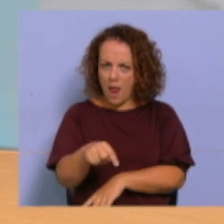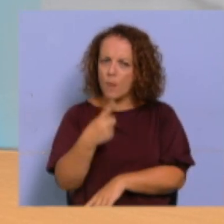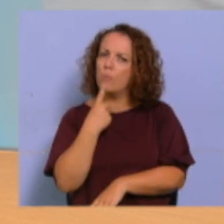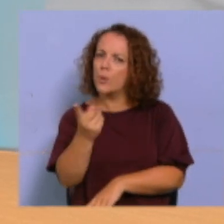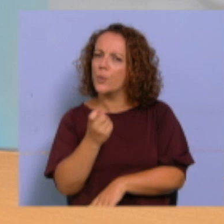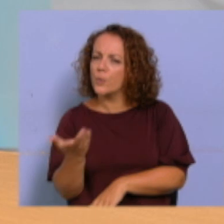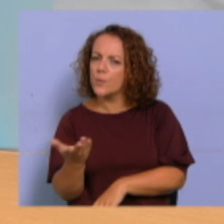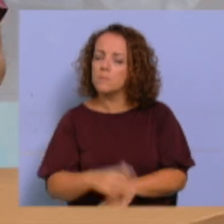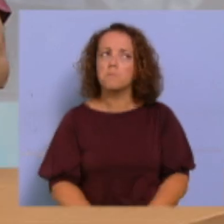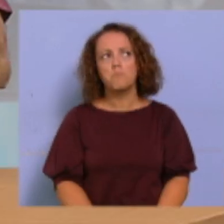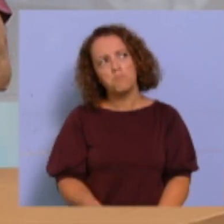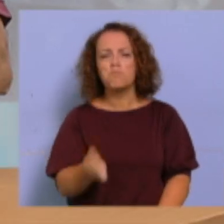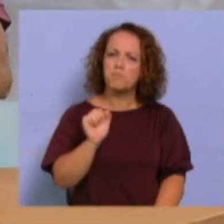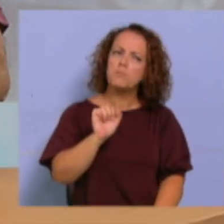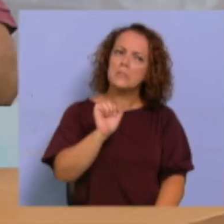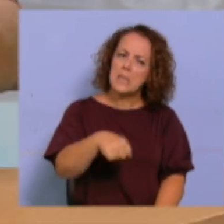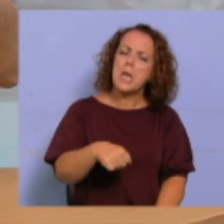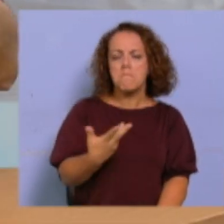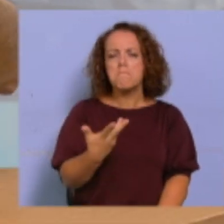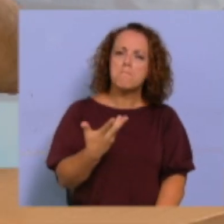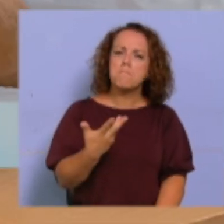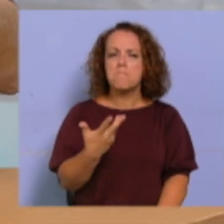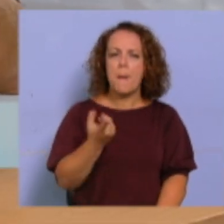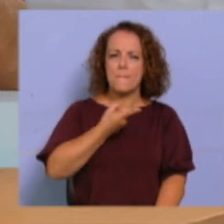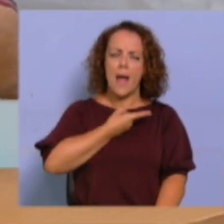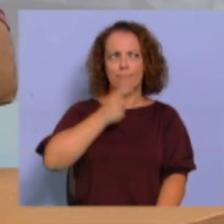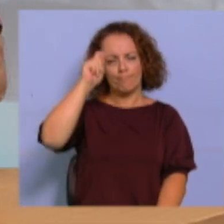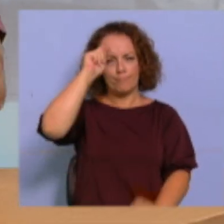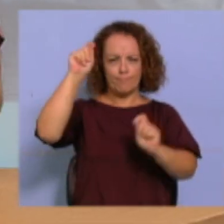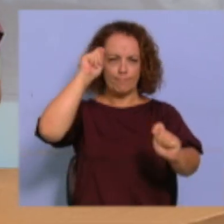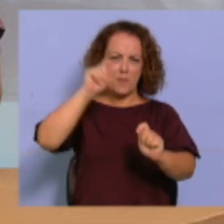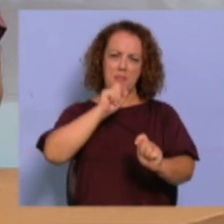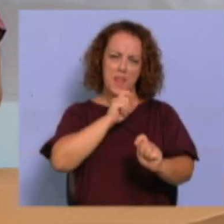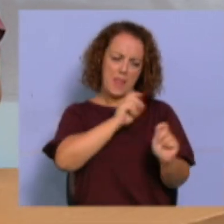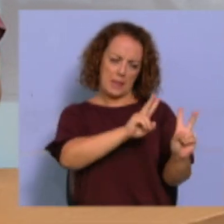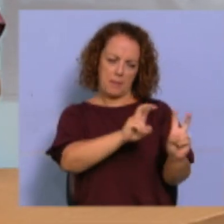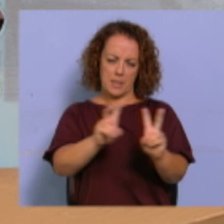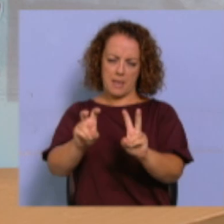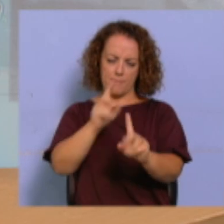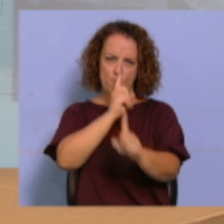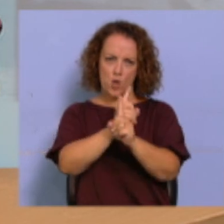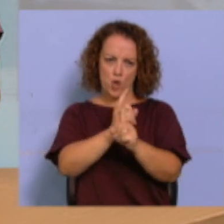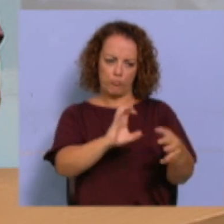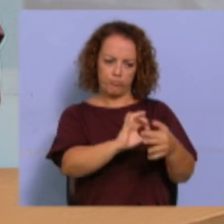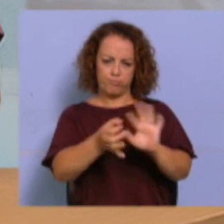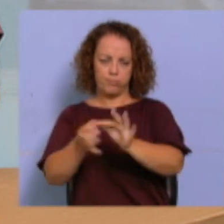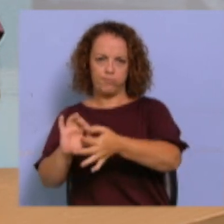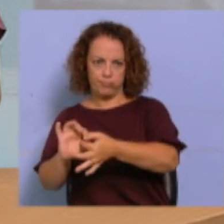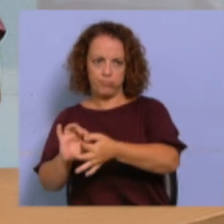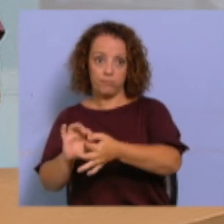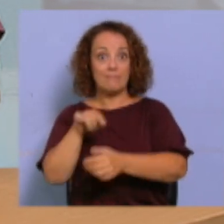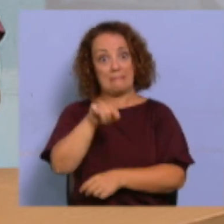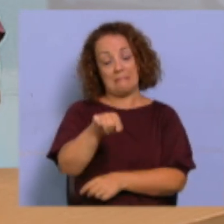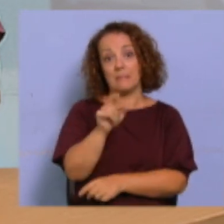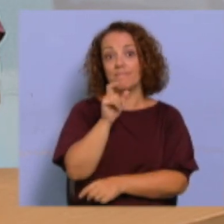Sim, podemos arranjar sempre, não é? Quer dizer, com alguma ginástica podemos arranjar sempre E um tema talvez pudesse ser este,